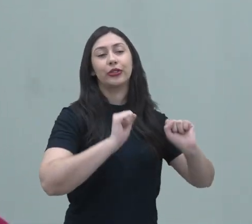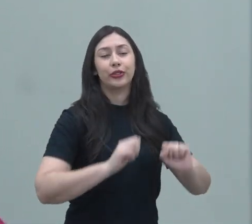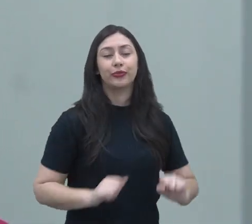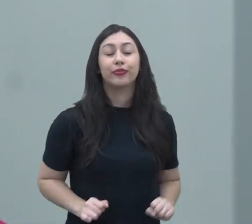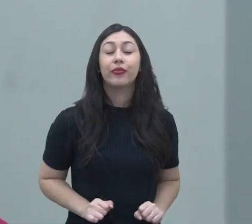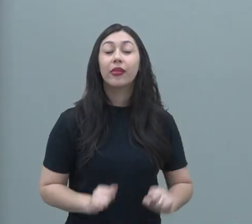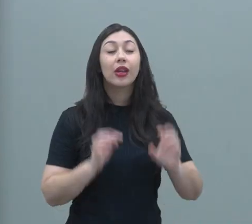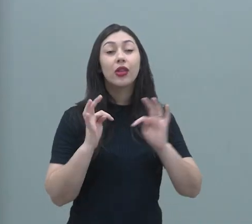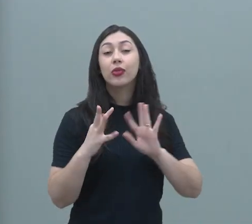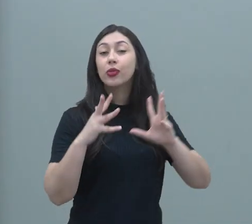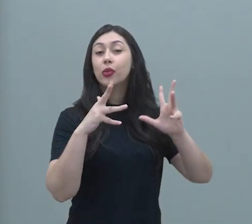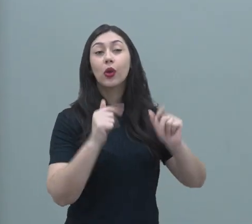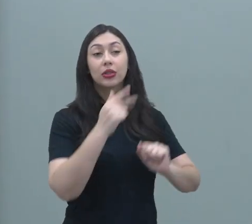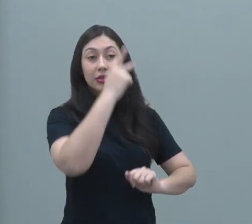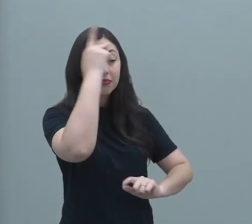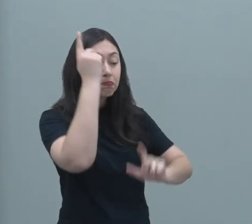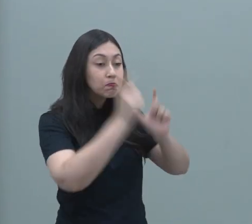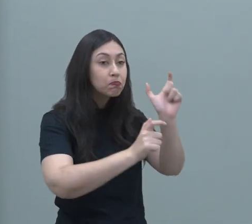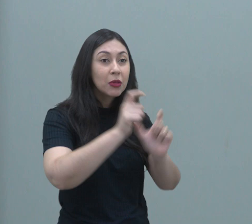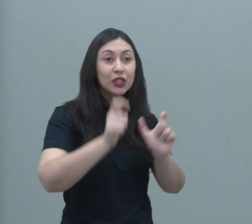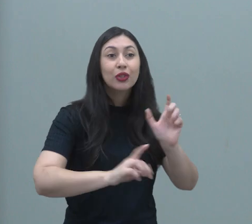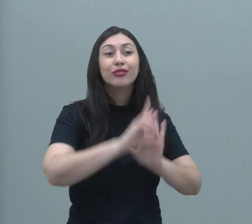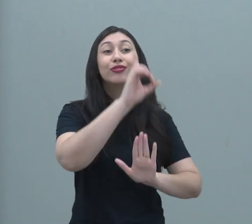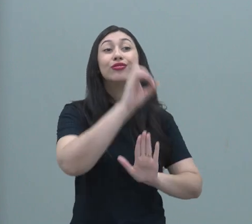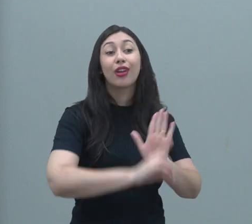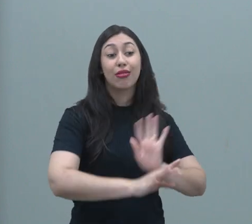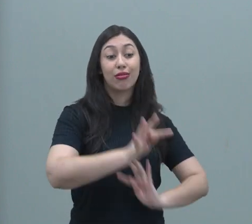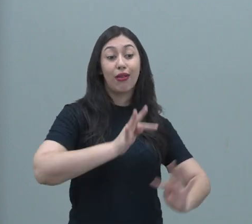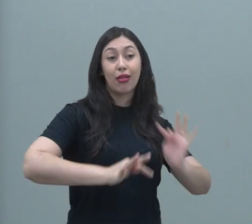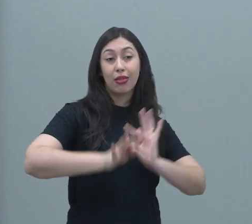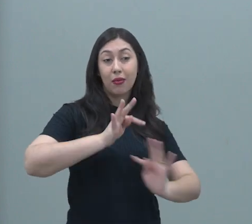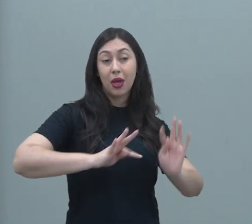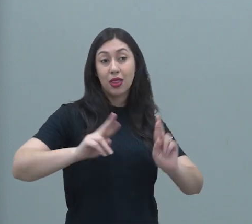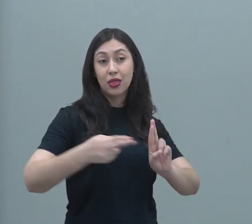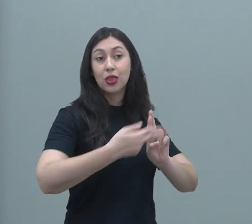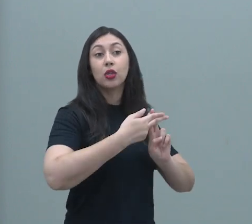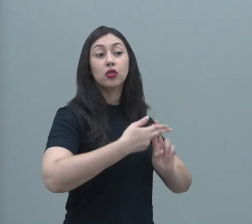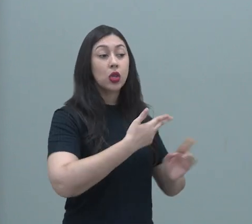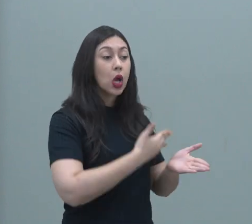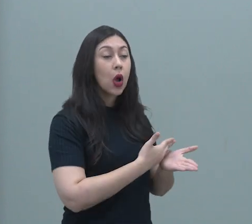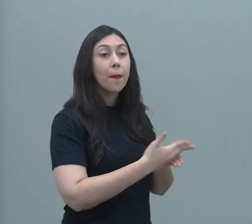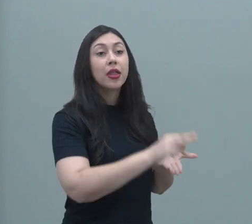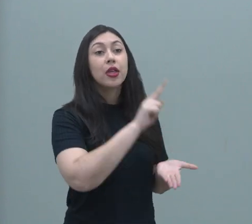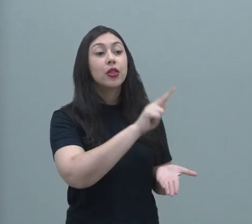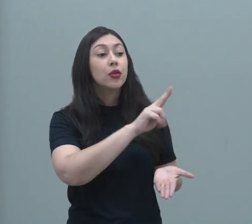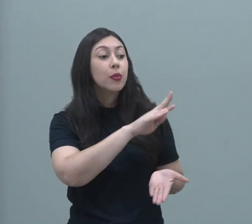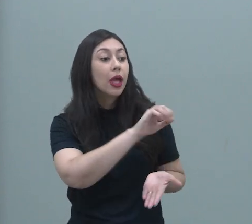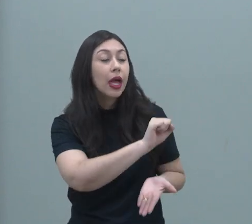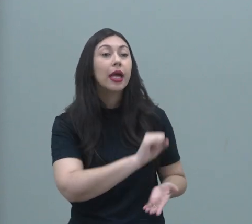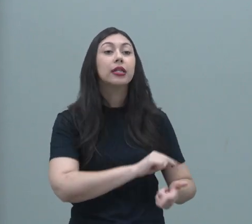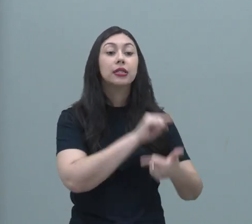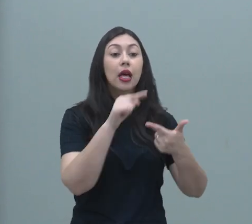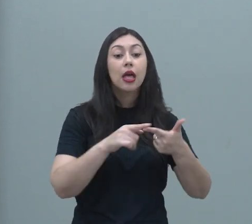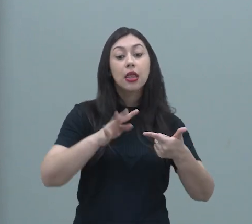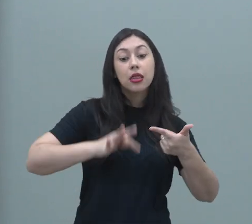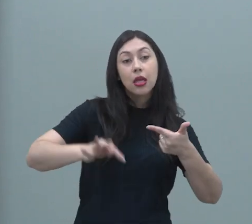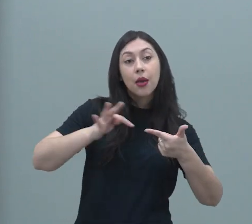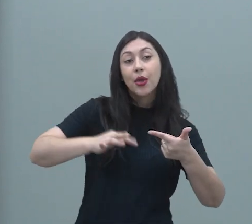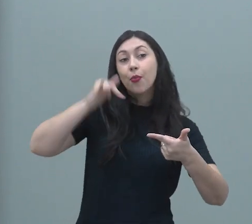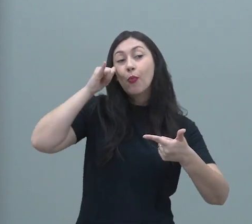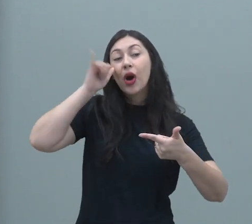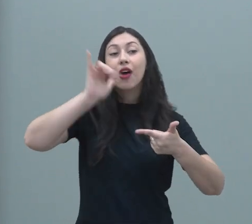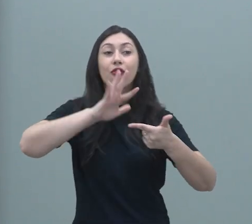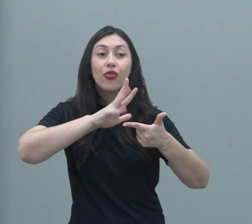sem exceção. Todas as pessoas têm direito a tratamento pelo SUS, né? Começa ali através das unidades básicas de saúde, tem